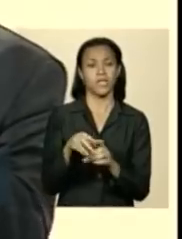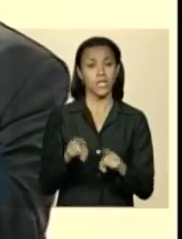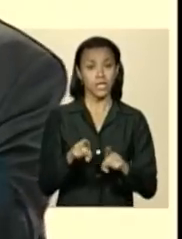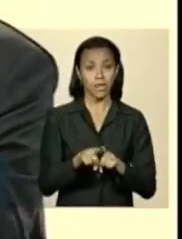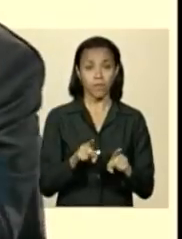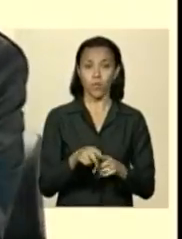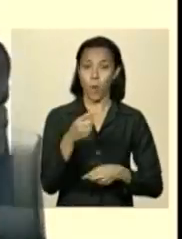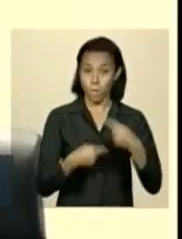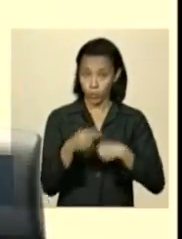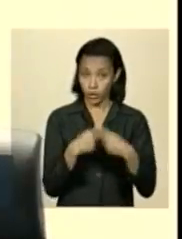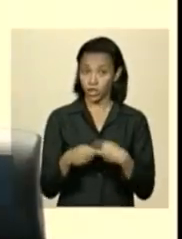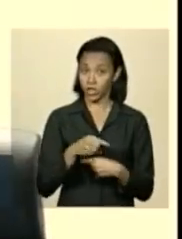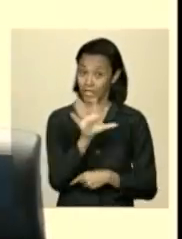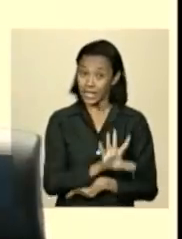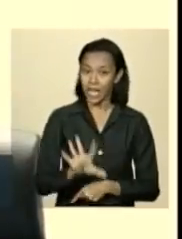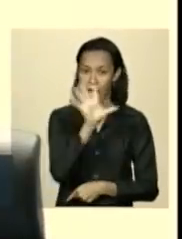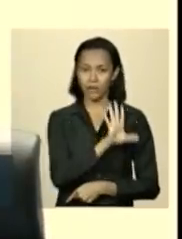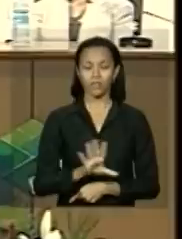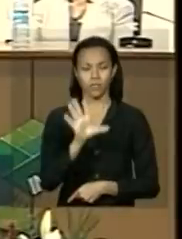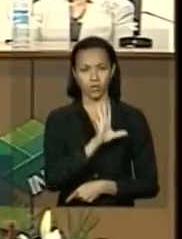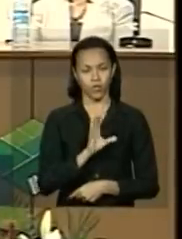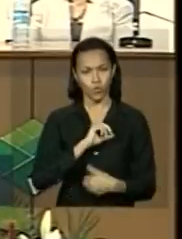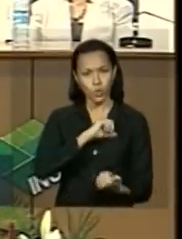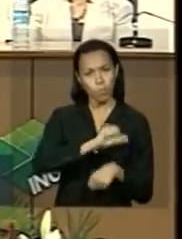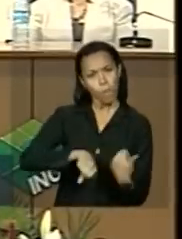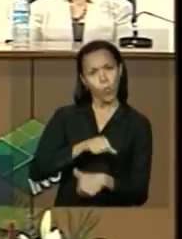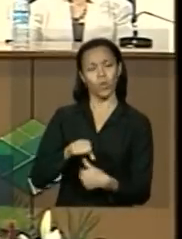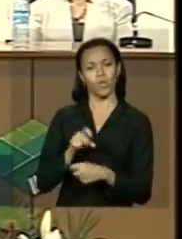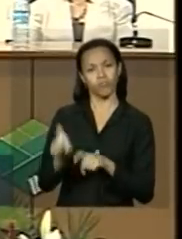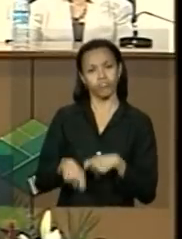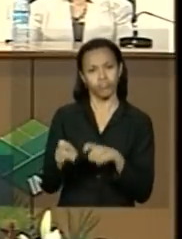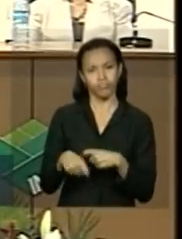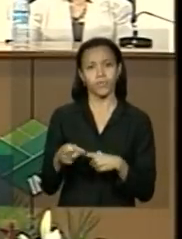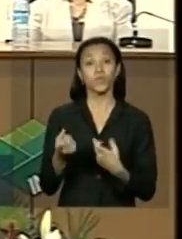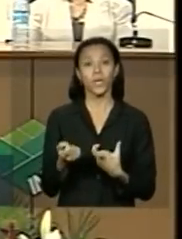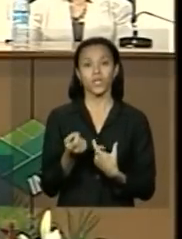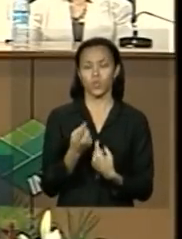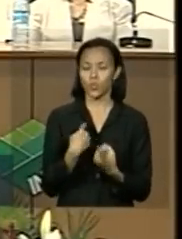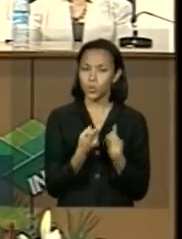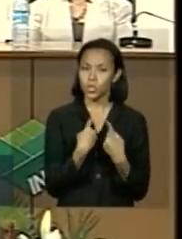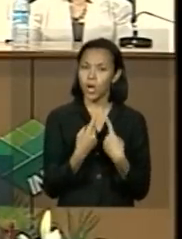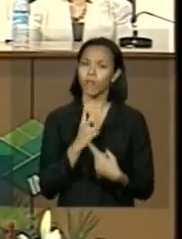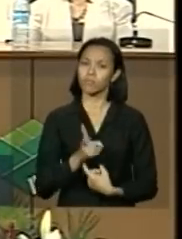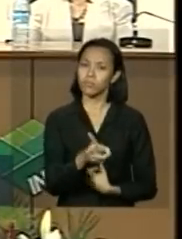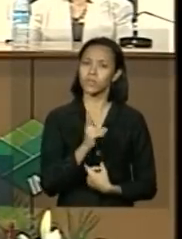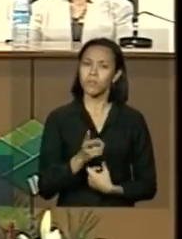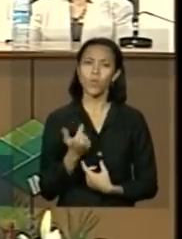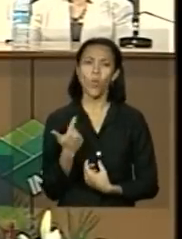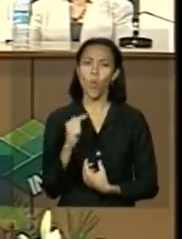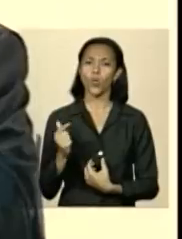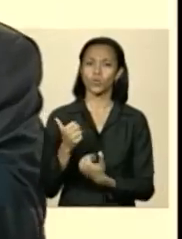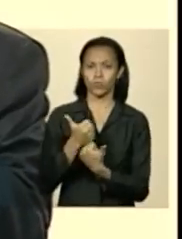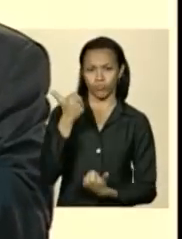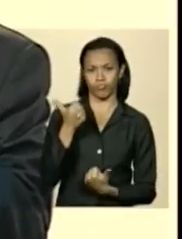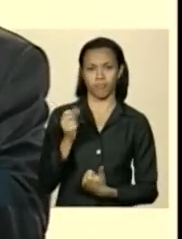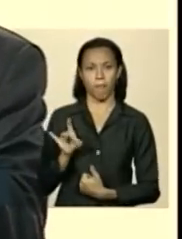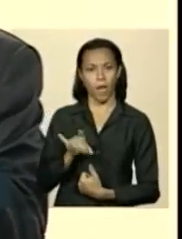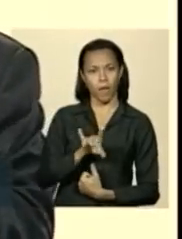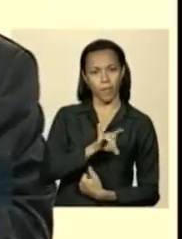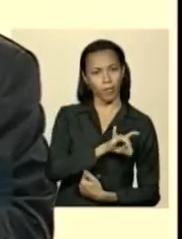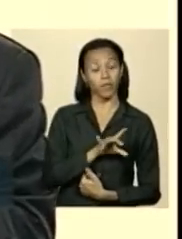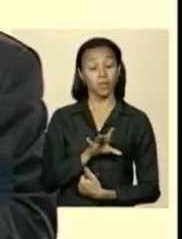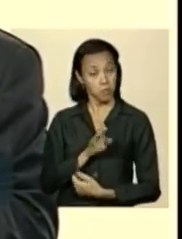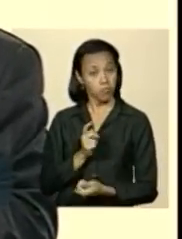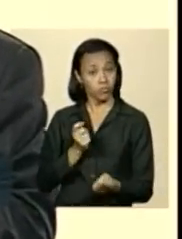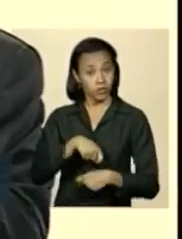a política nacional de reforma agrária dentro desses programas num diálogo com os demais Ministérios para que a